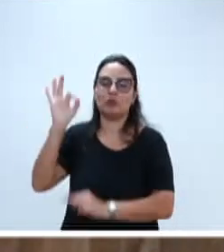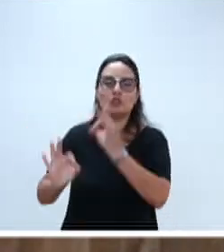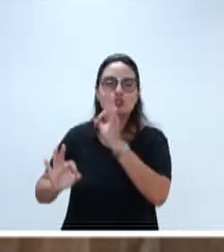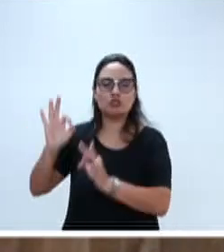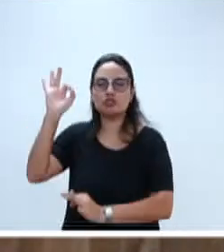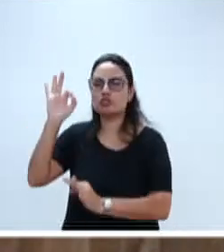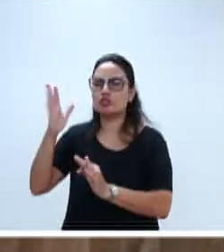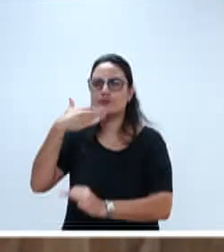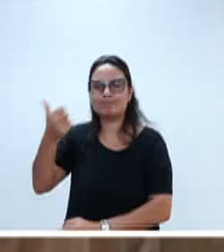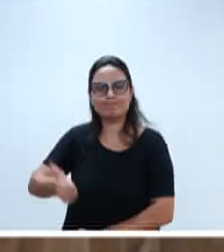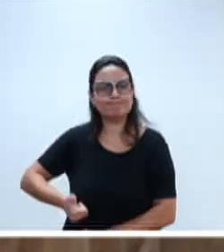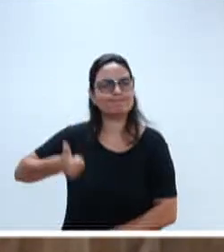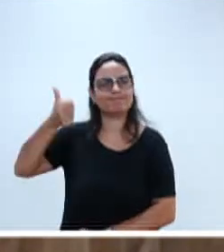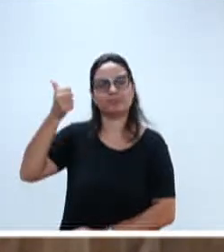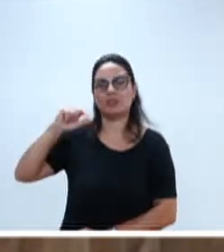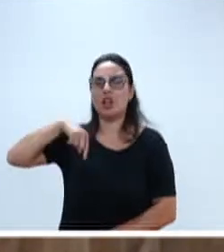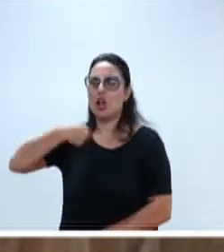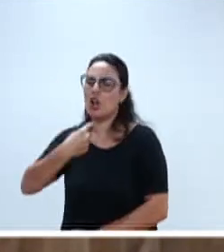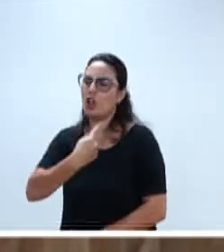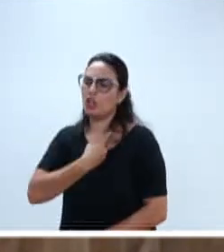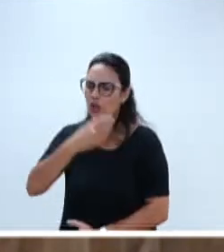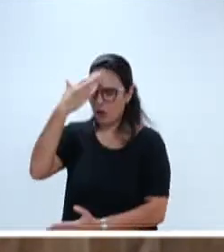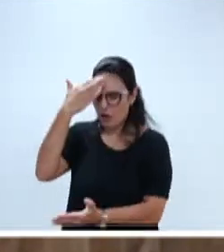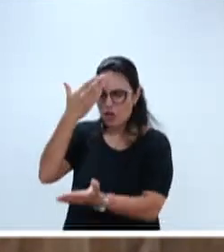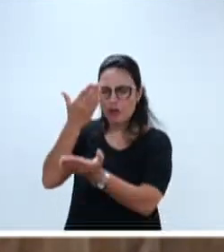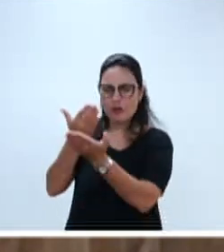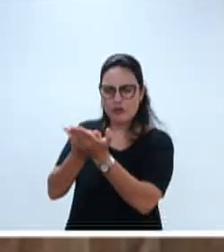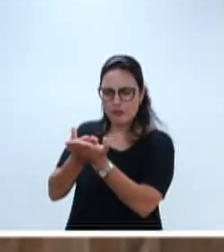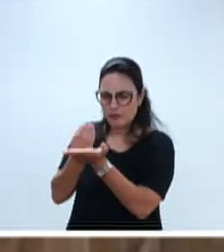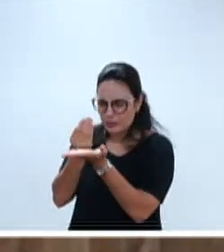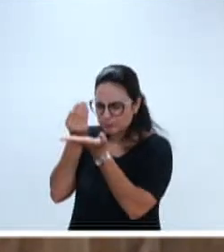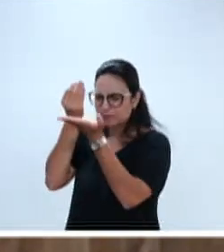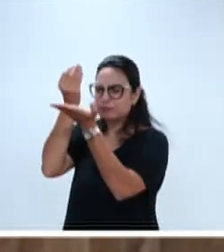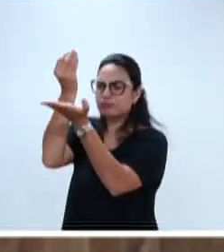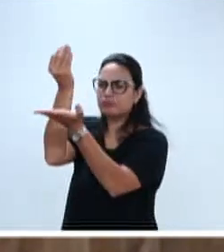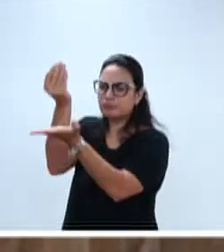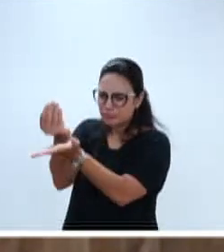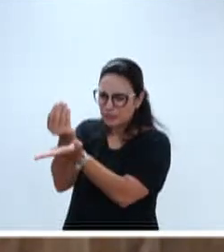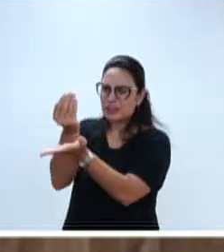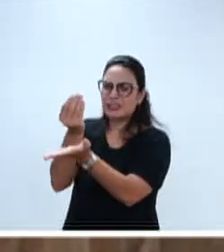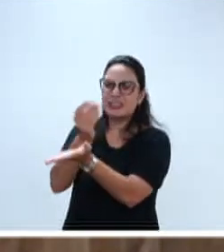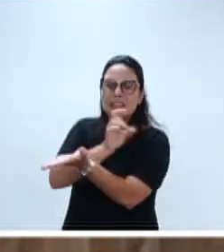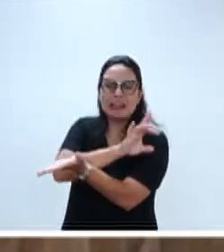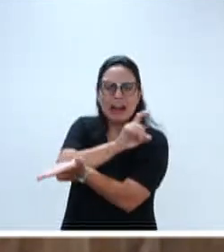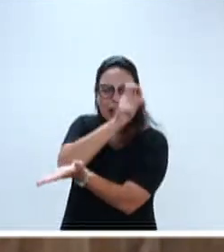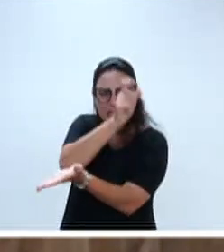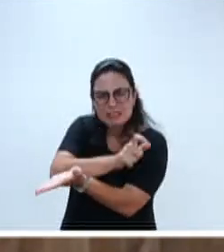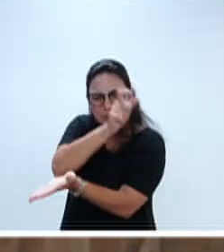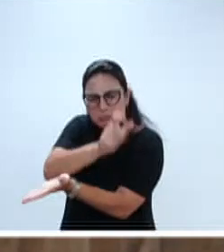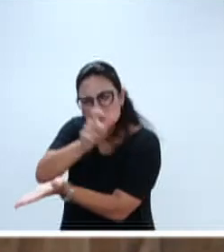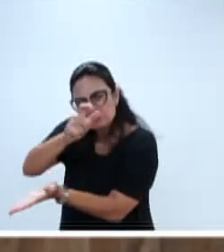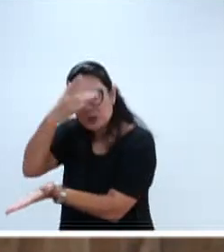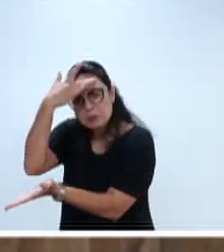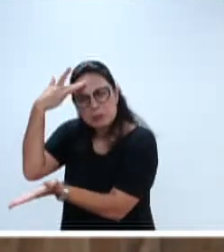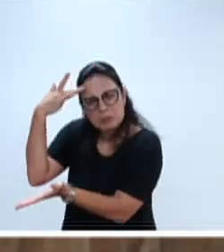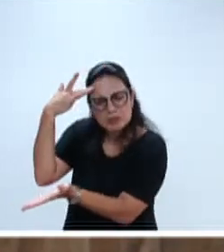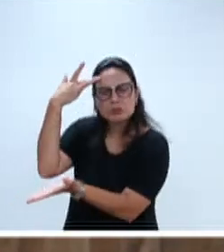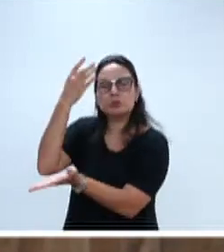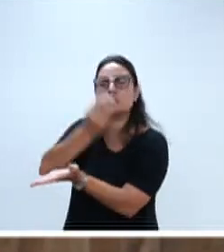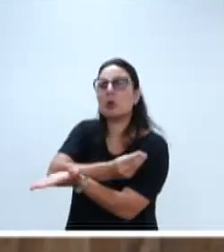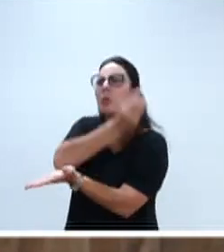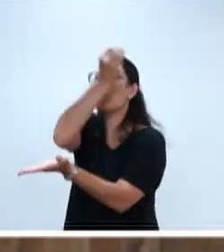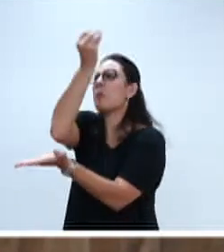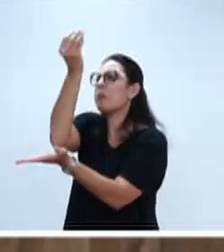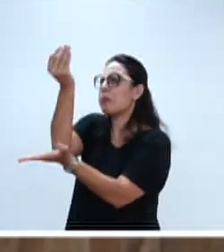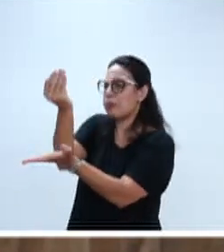tuas mãos toda essa equipe, Senhor, esses homens do Supremo Tribunal, em nome de Jesus,